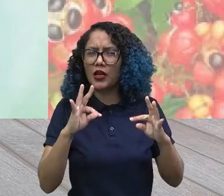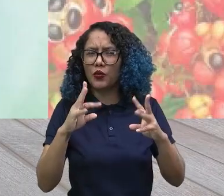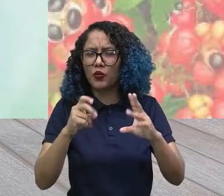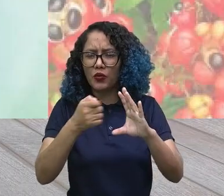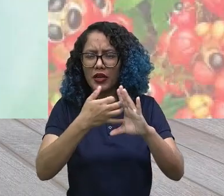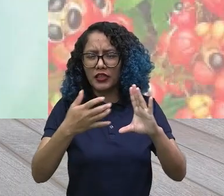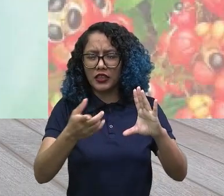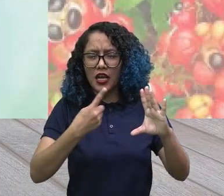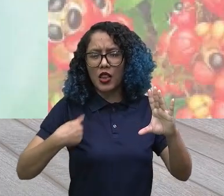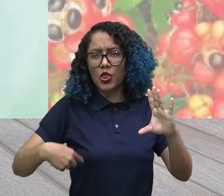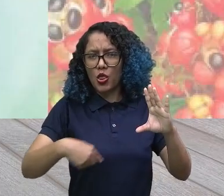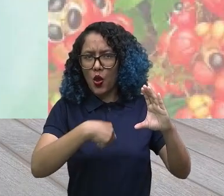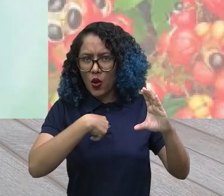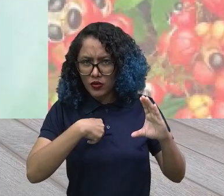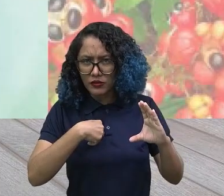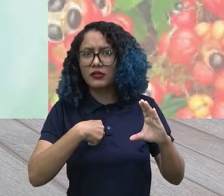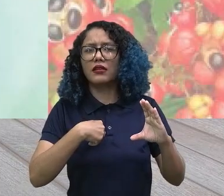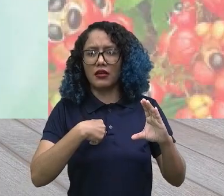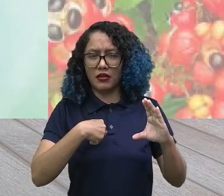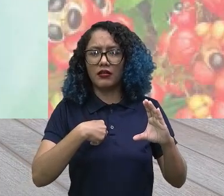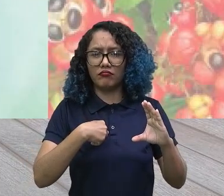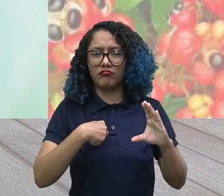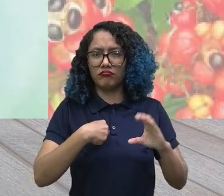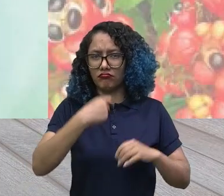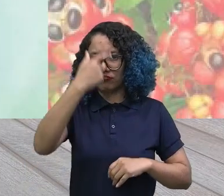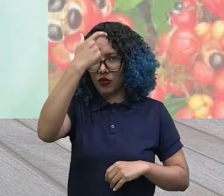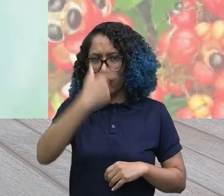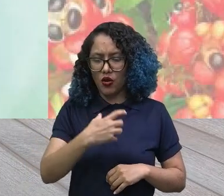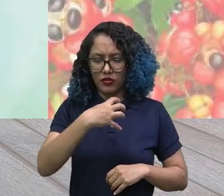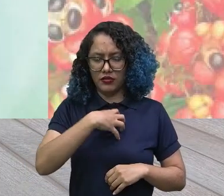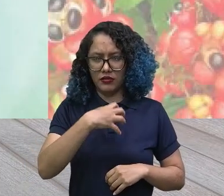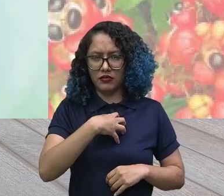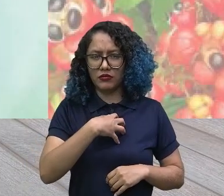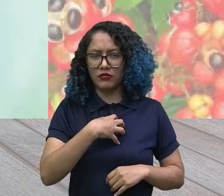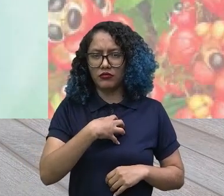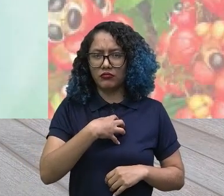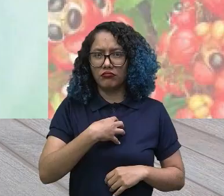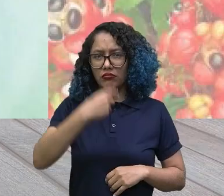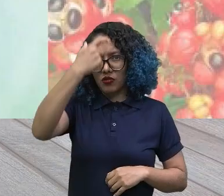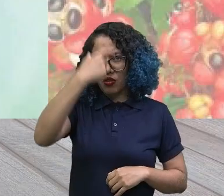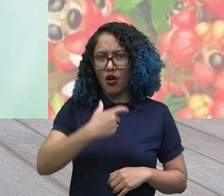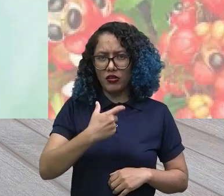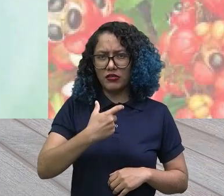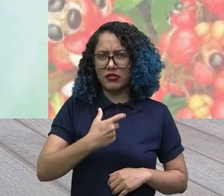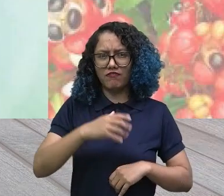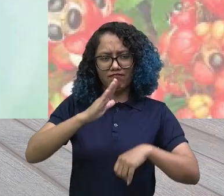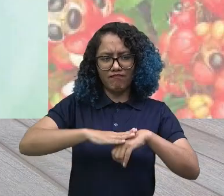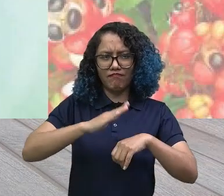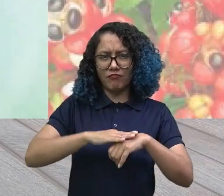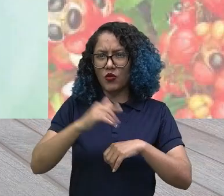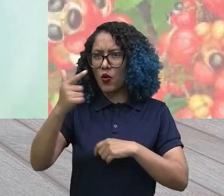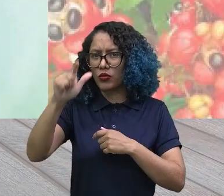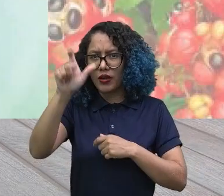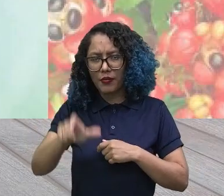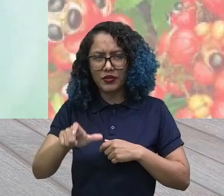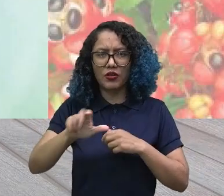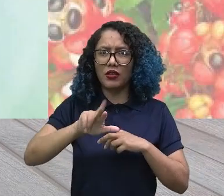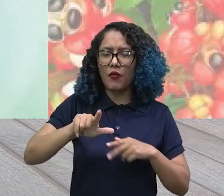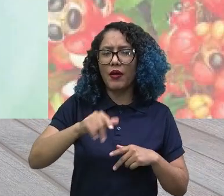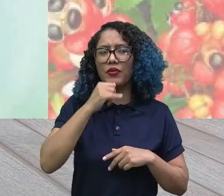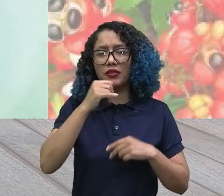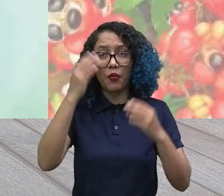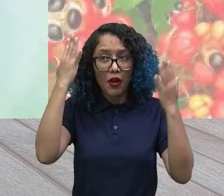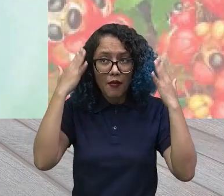faz com que a gente seja o que nós somos e não outra pessoa, O nosso tipo físico, o nosso